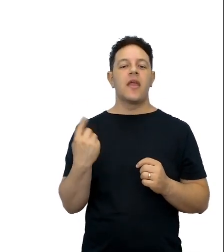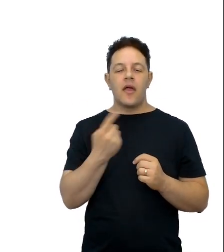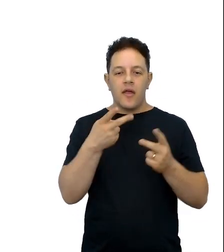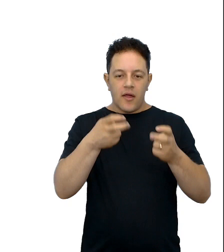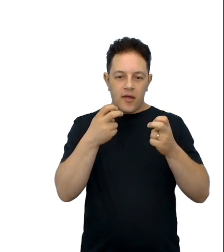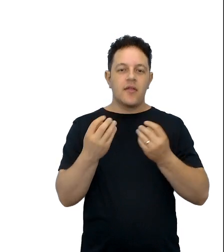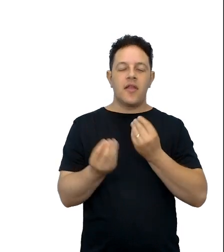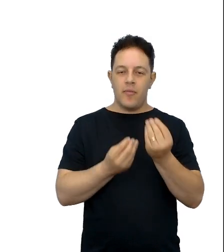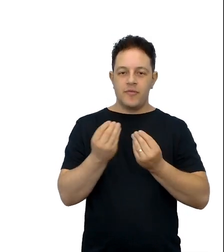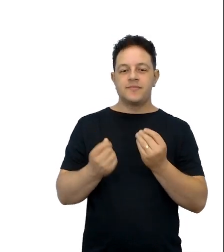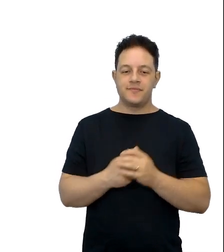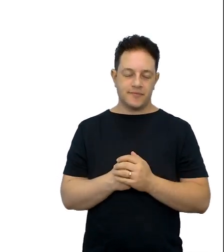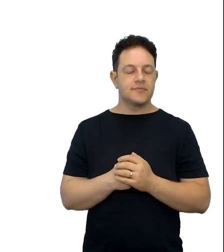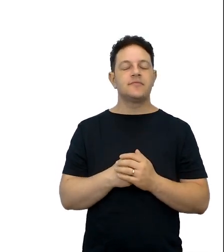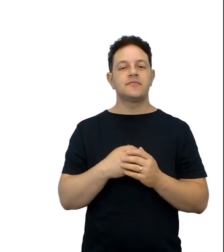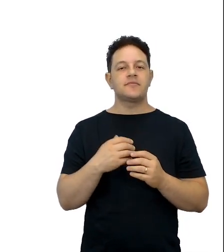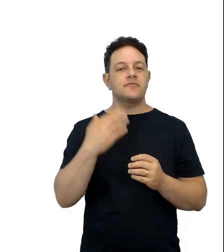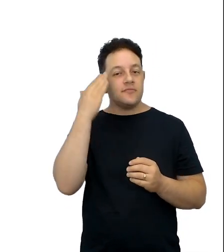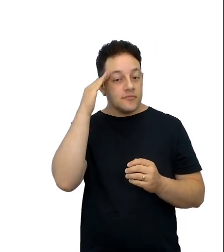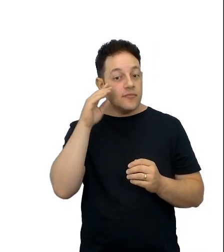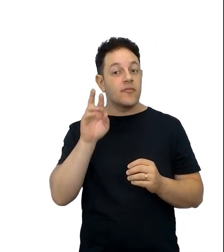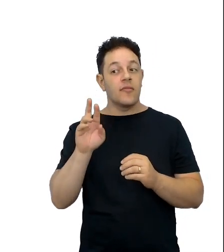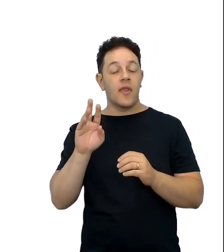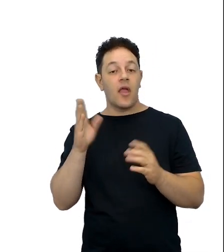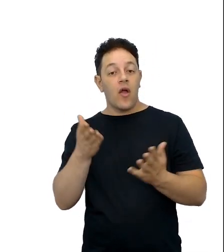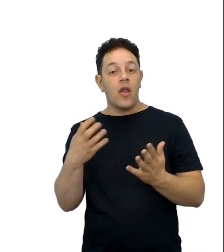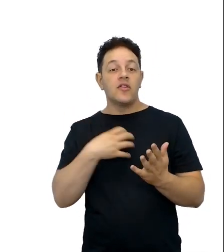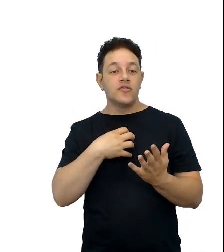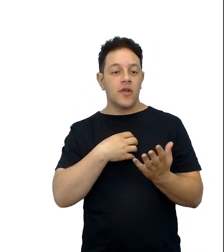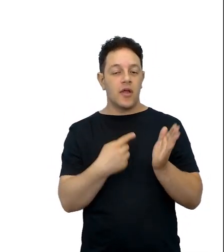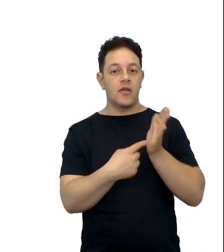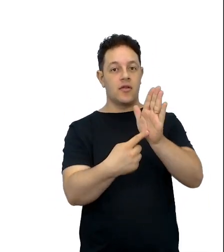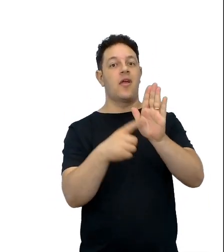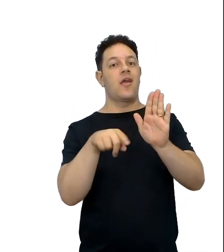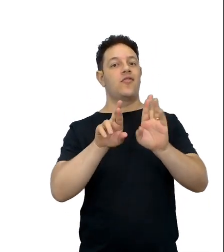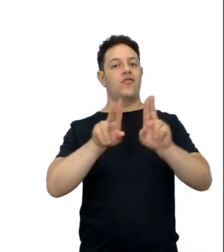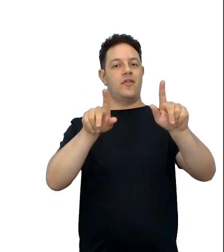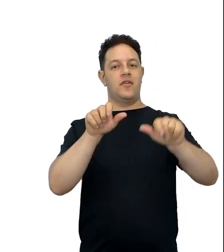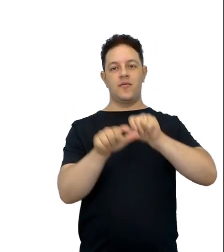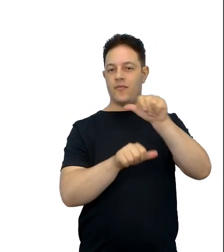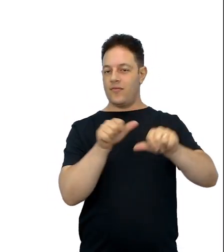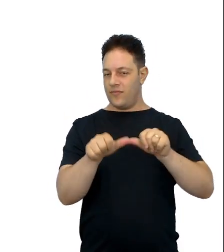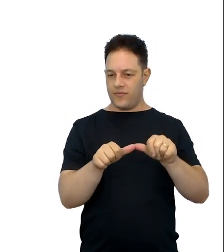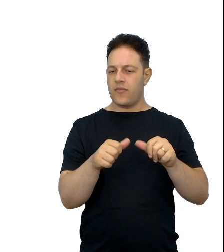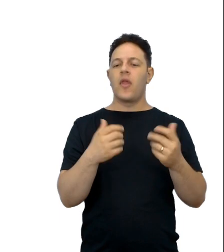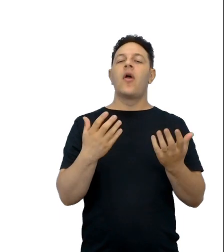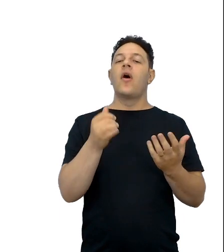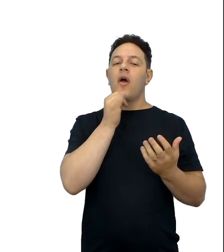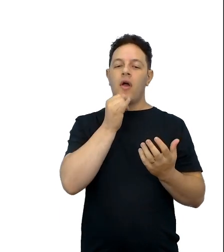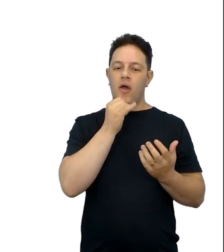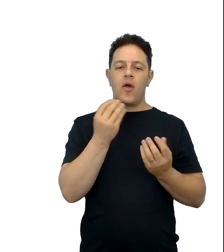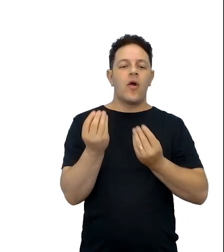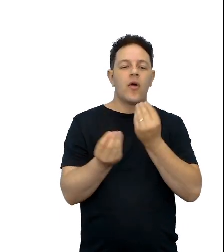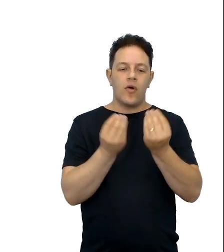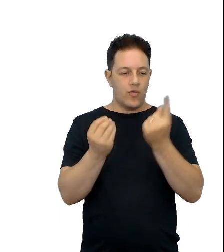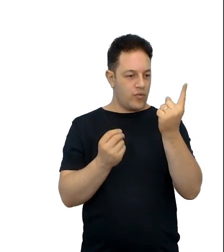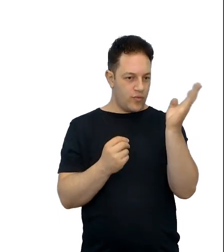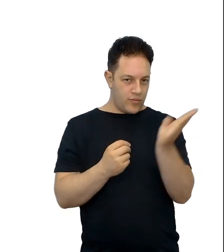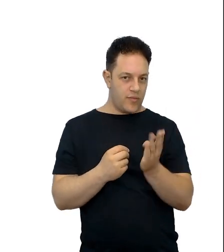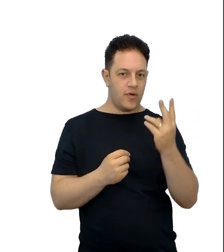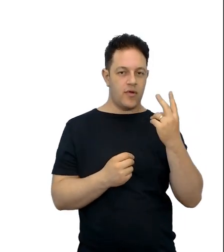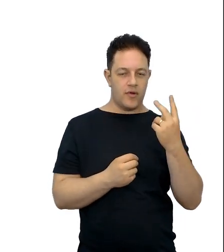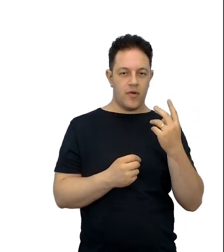a representação agora dela é diferente. Como um meio é igual a 2/4,